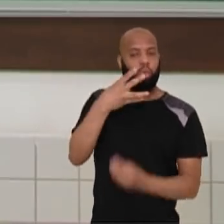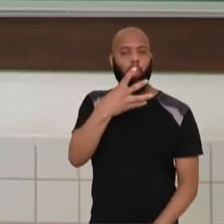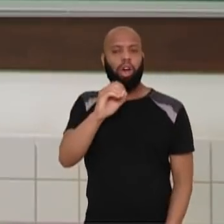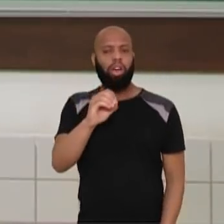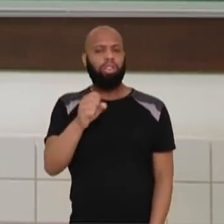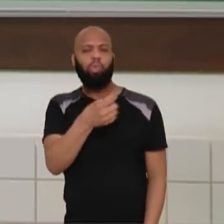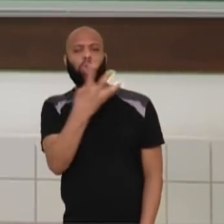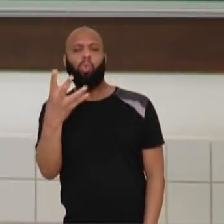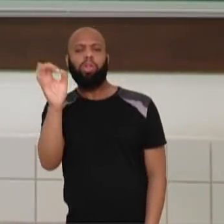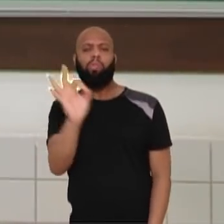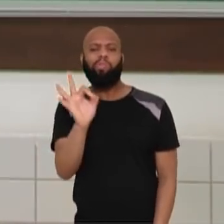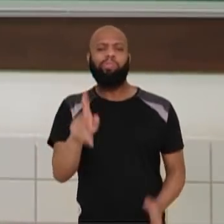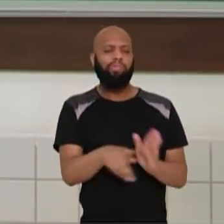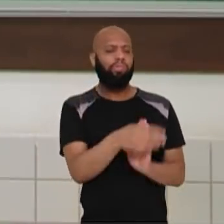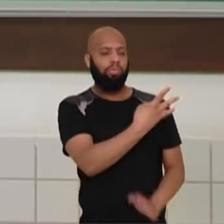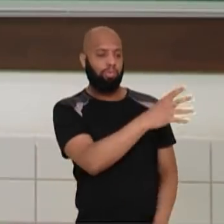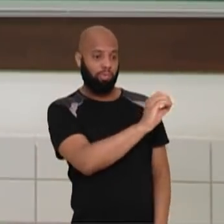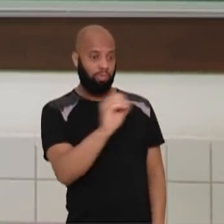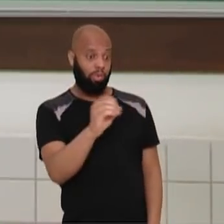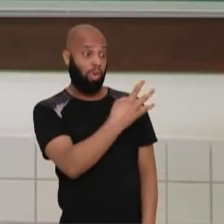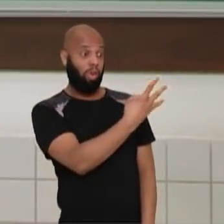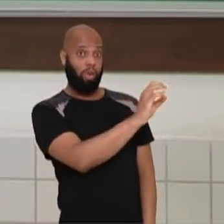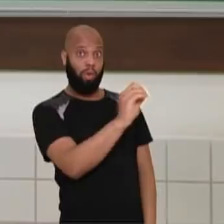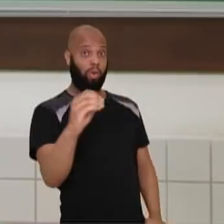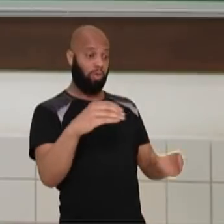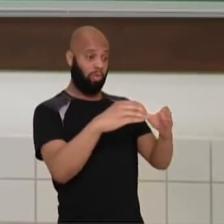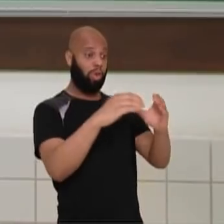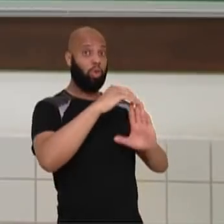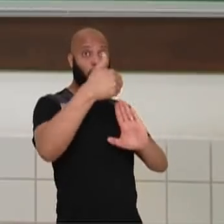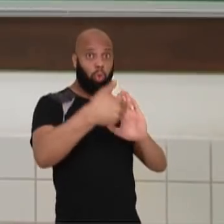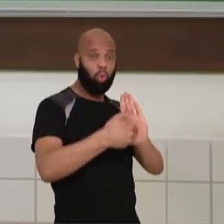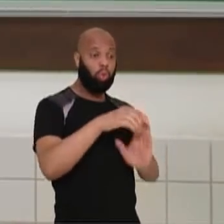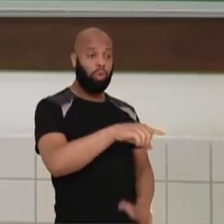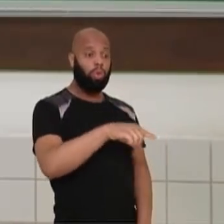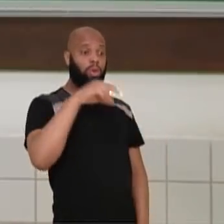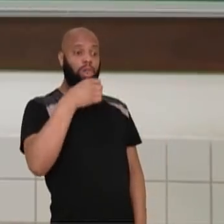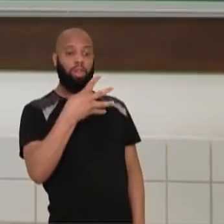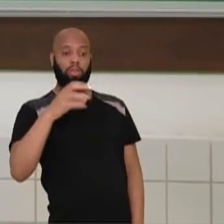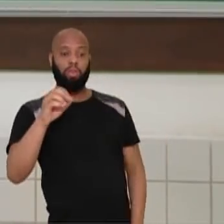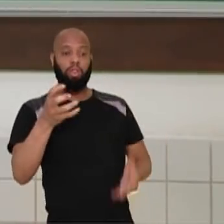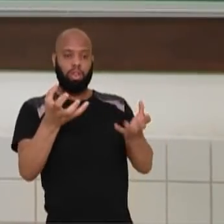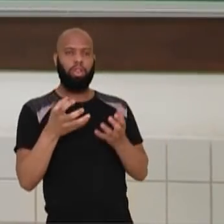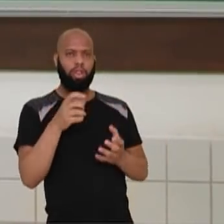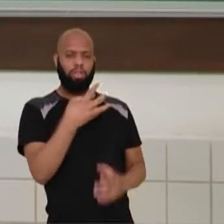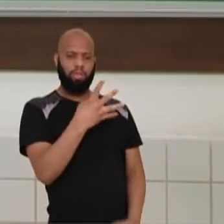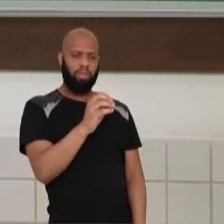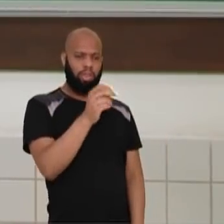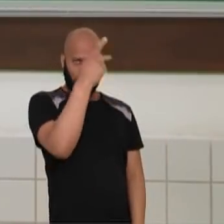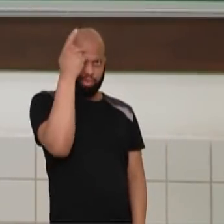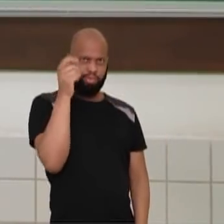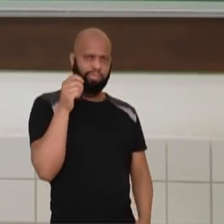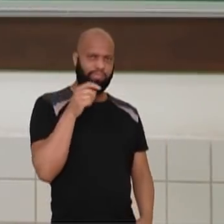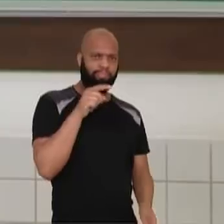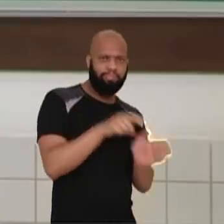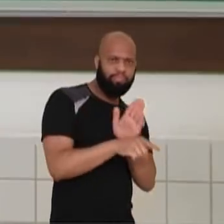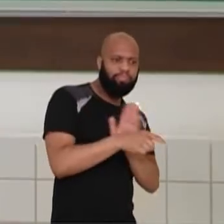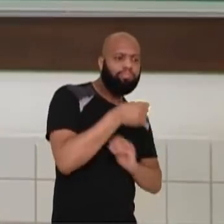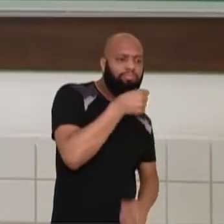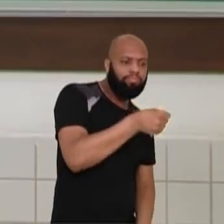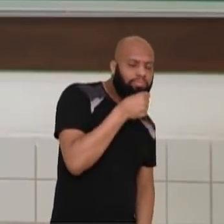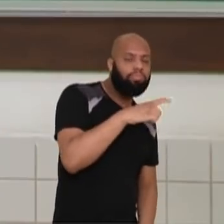de 400? 400 é o meu total. Se eu peguei 40, ele quer 40 pessoas entrevistadas, eu preciso pegar a